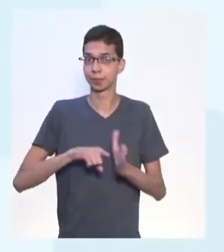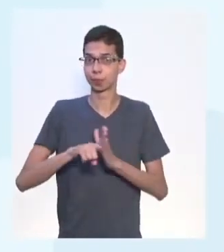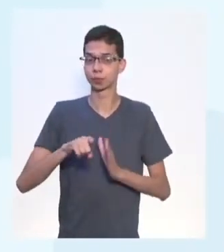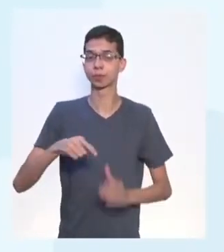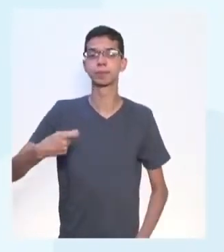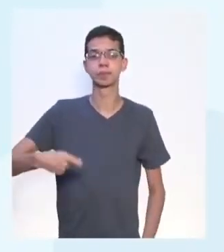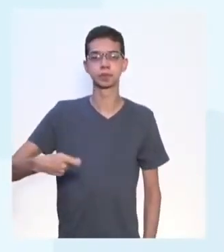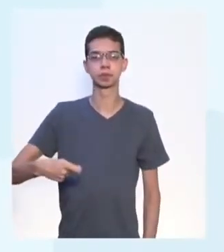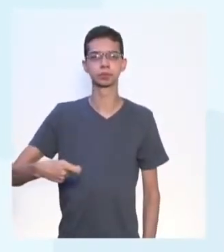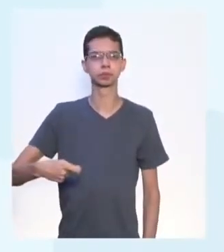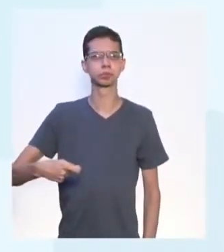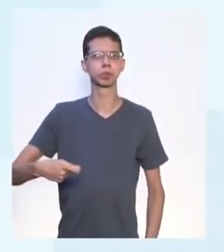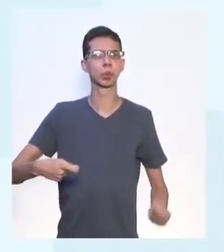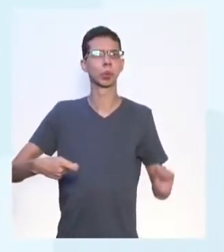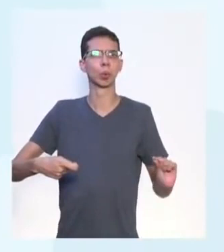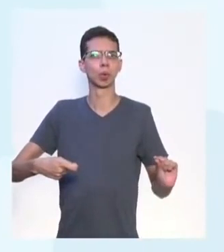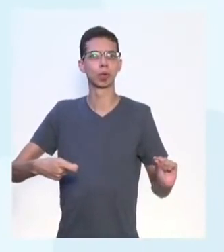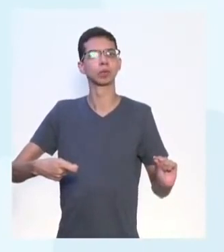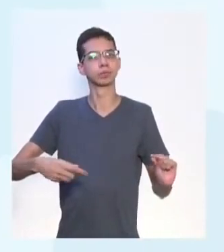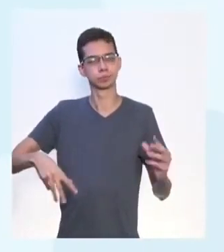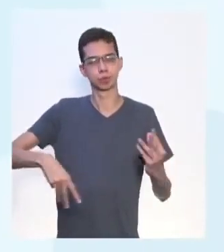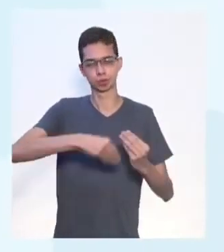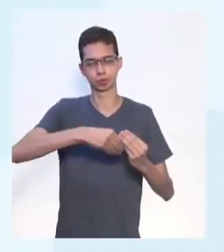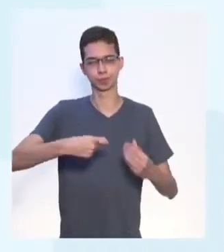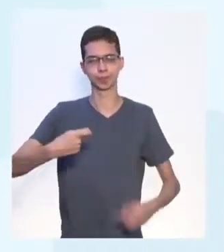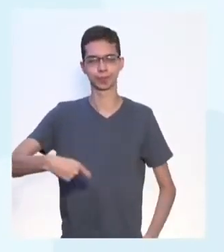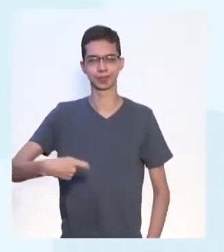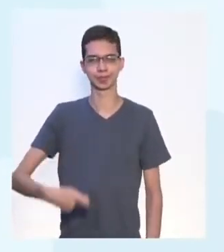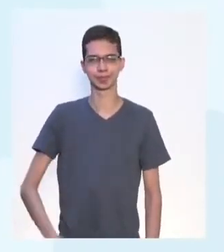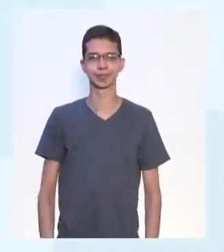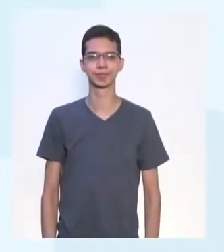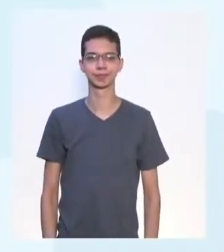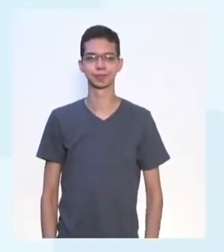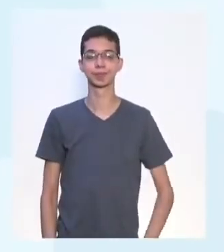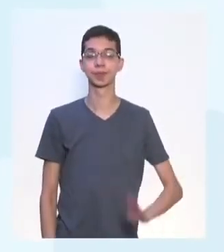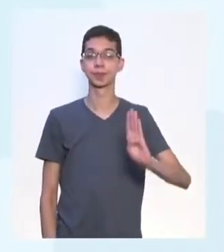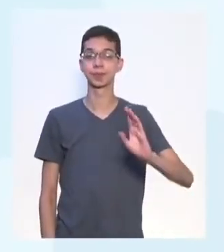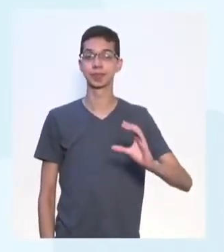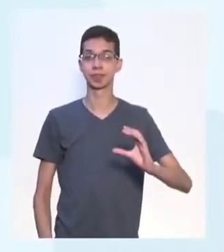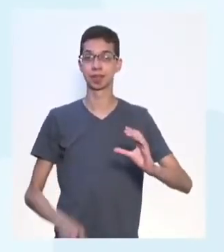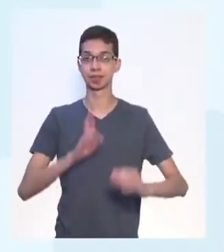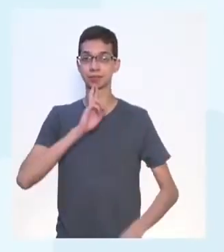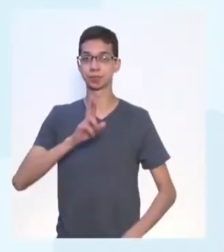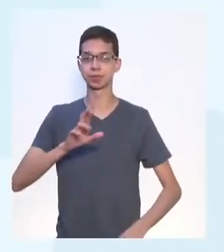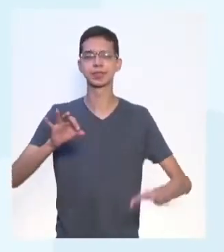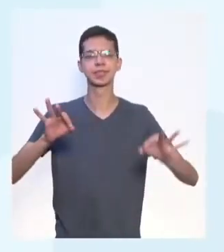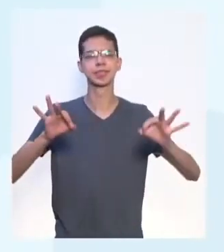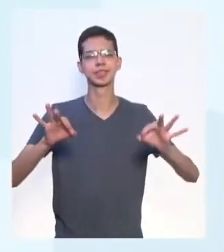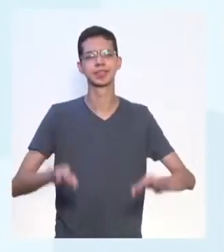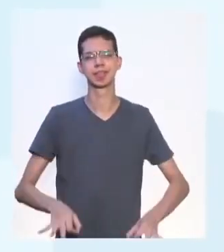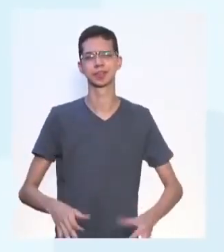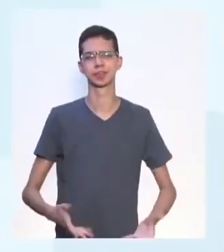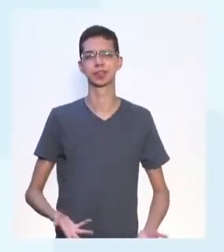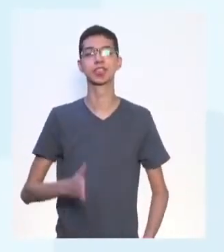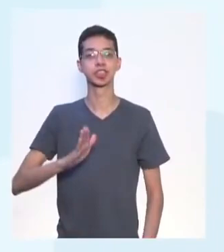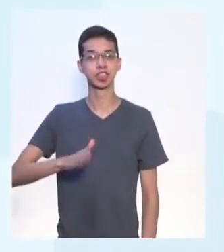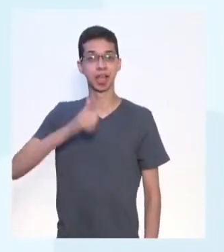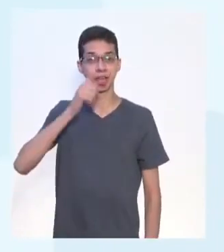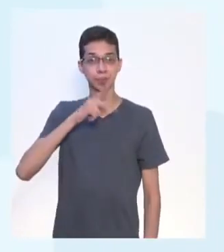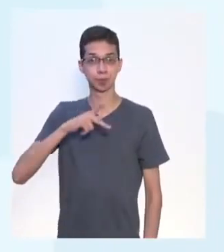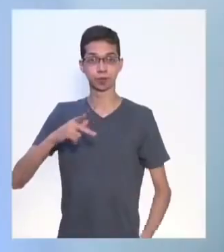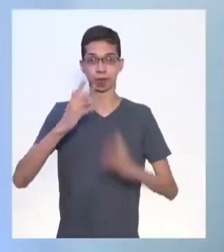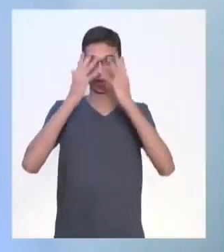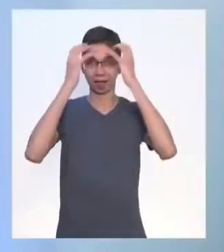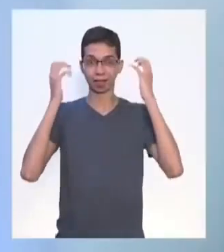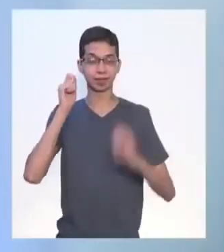pergunta cabe, é necessário complementar o verbo precisar. Então quem respondeu B e C, com certeza. Tomei um puxão de orelha aqui da professora Elaine, pode